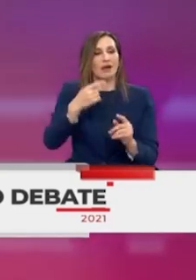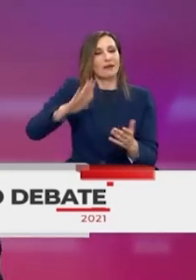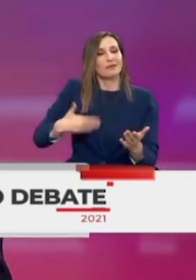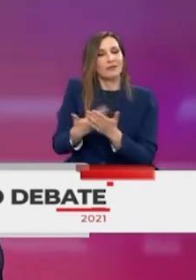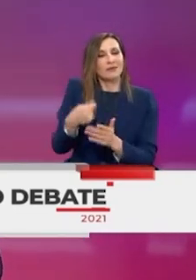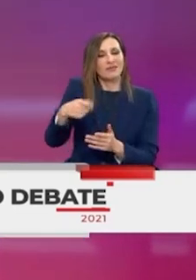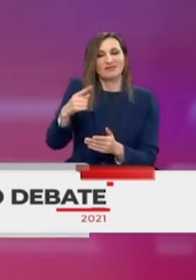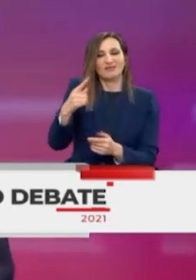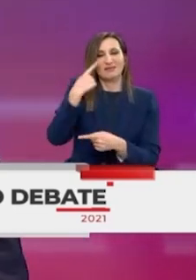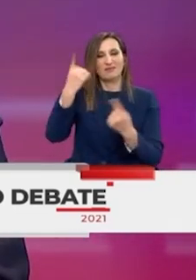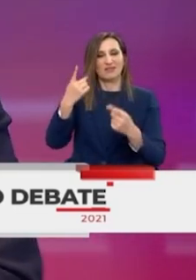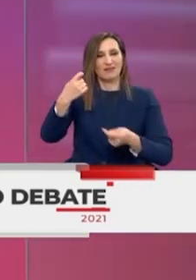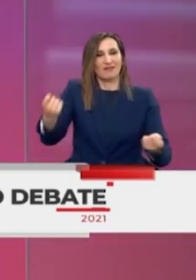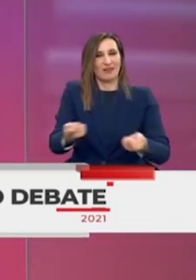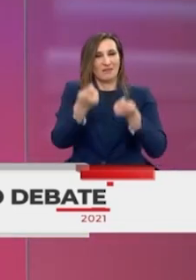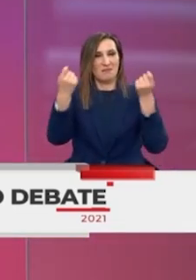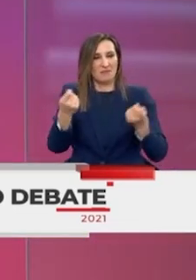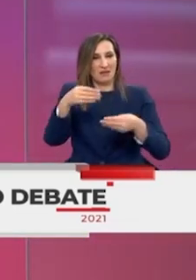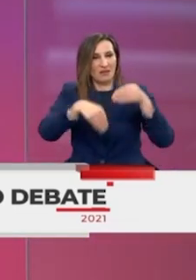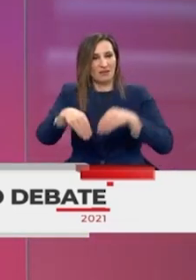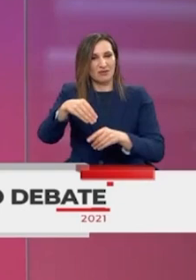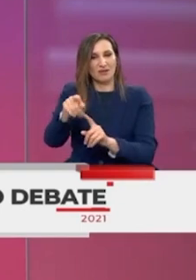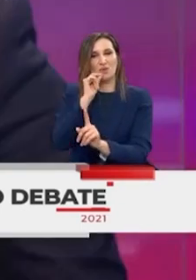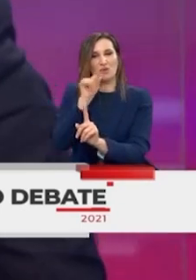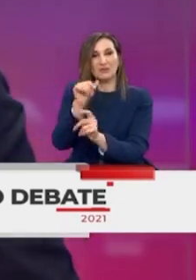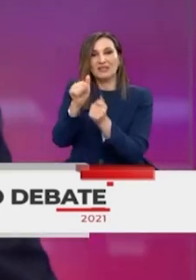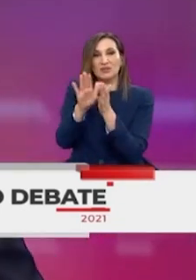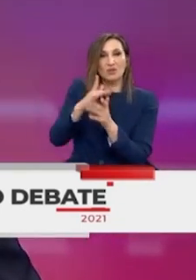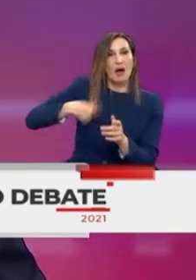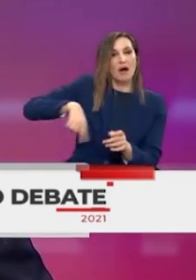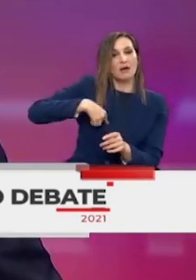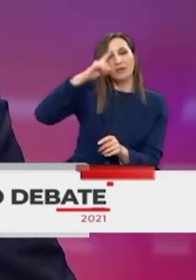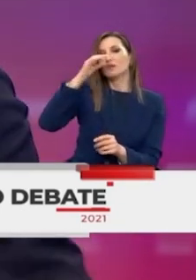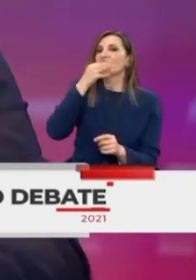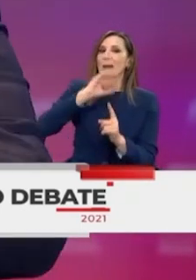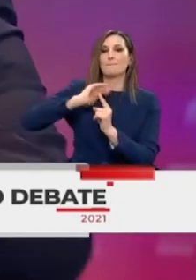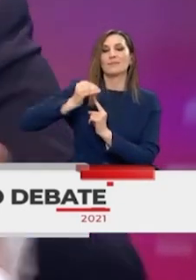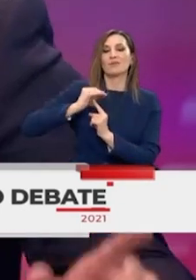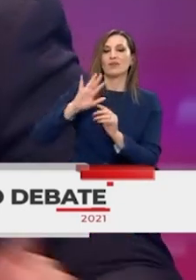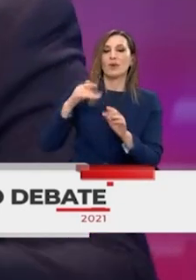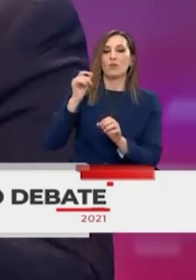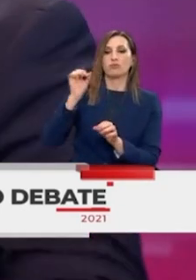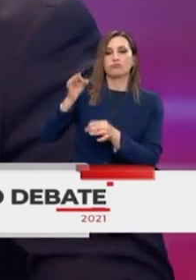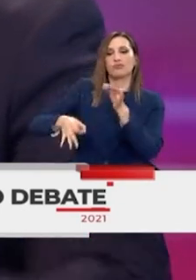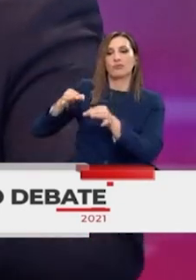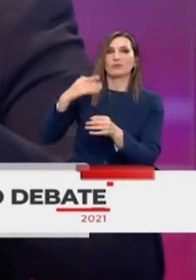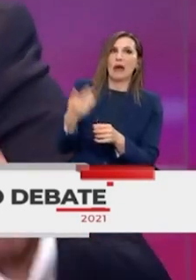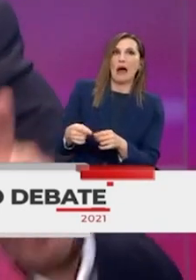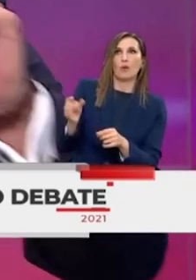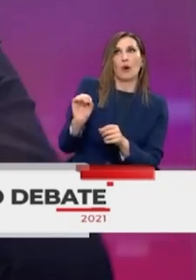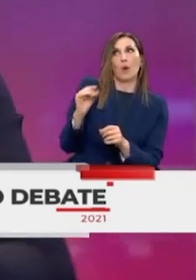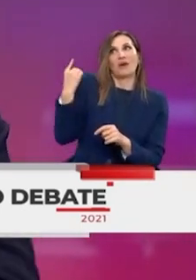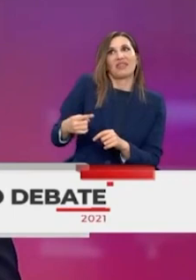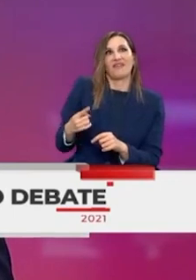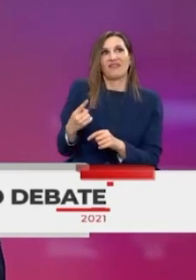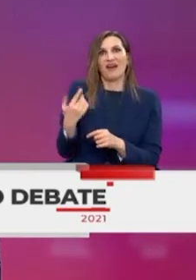presidencial apresentar-se a uma eleição presidencial com um nome que todos sabemos. E não estou a falar da pedofilia, nem do julgamento que houve ou que não houve, ou que devia haver